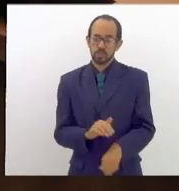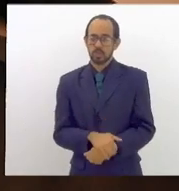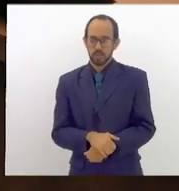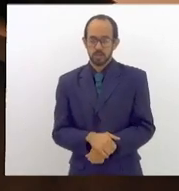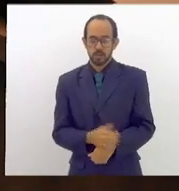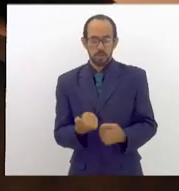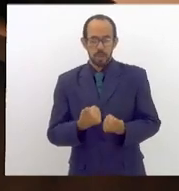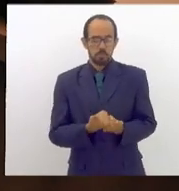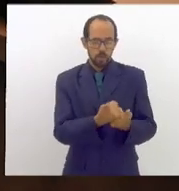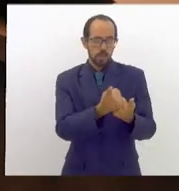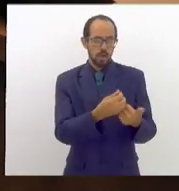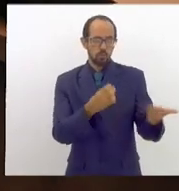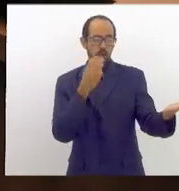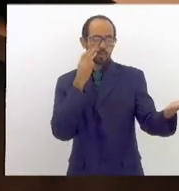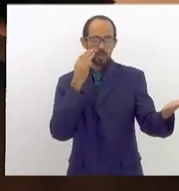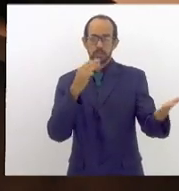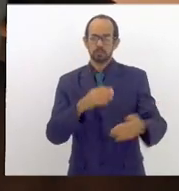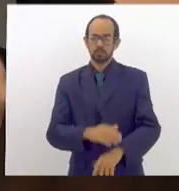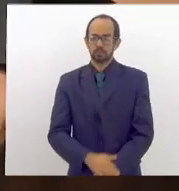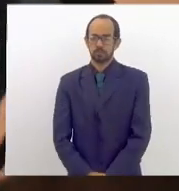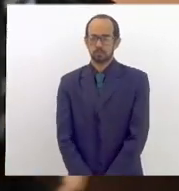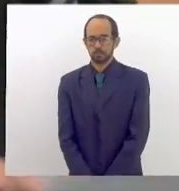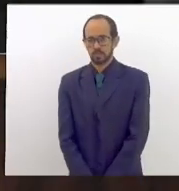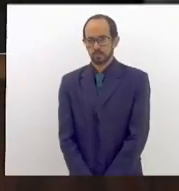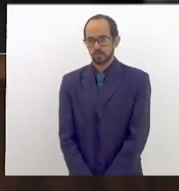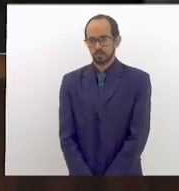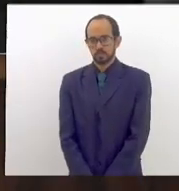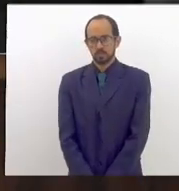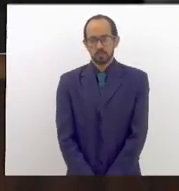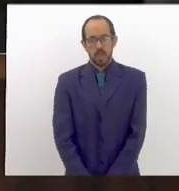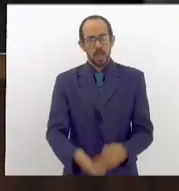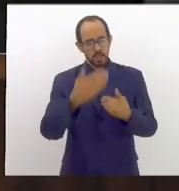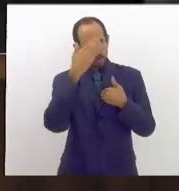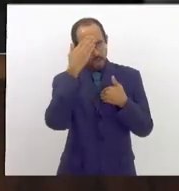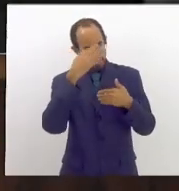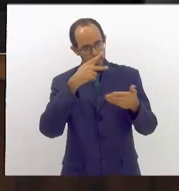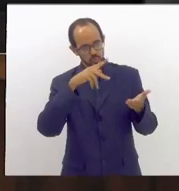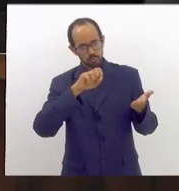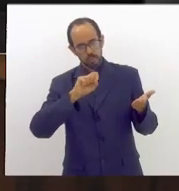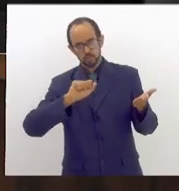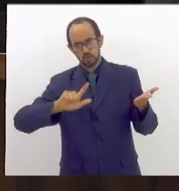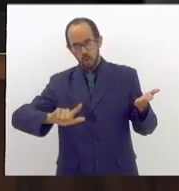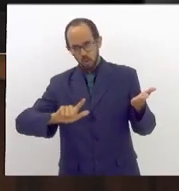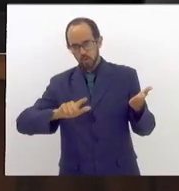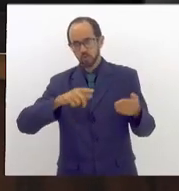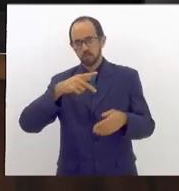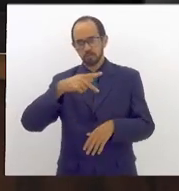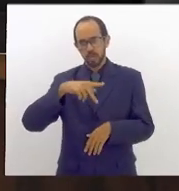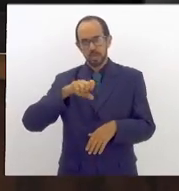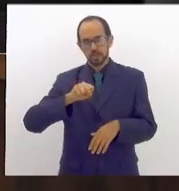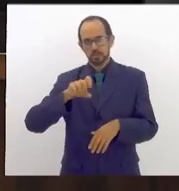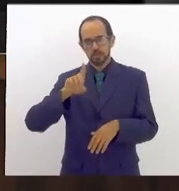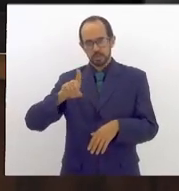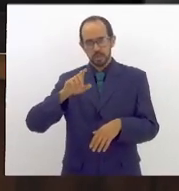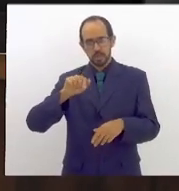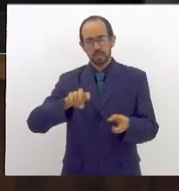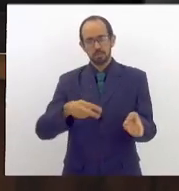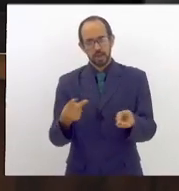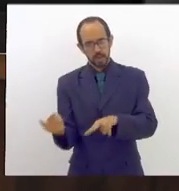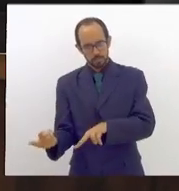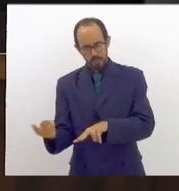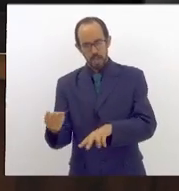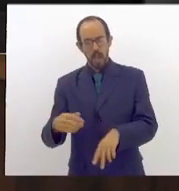apoiada do deputado valdec agradece a bancada do pessoal bancada PSD e para encaminhar o destaque